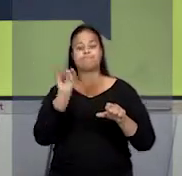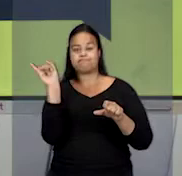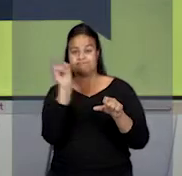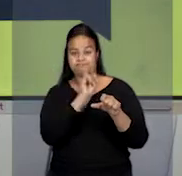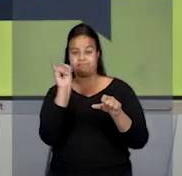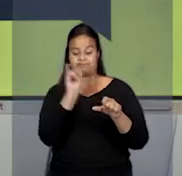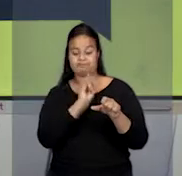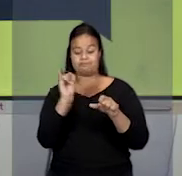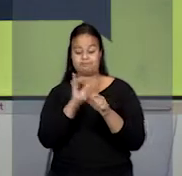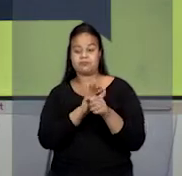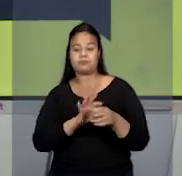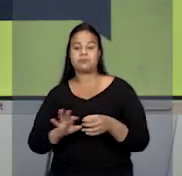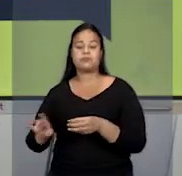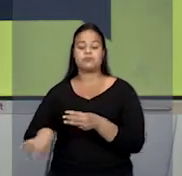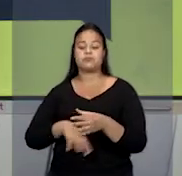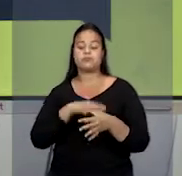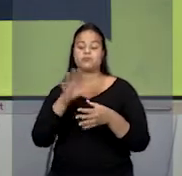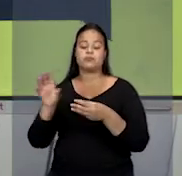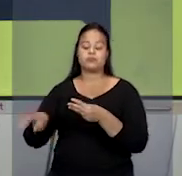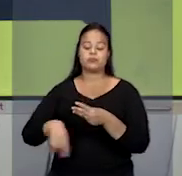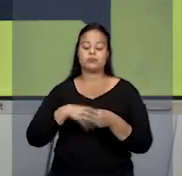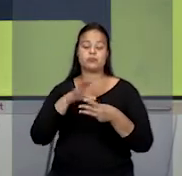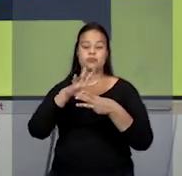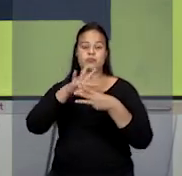na unificação da Itália.